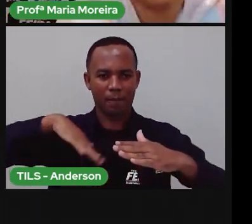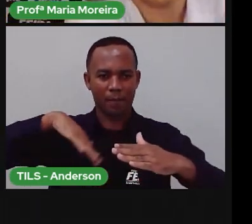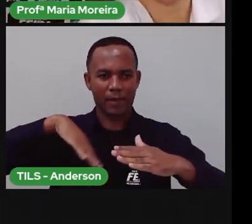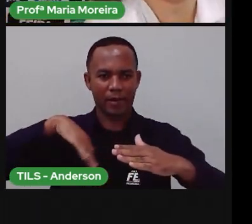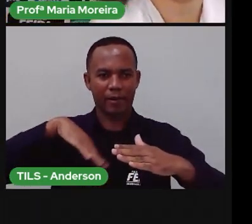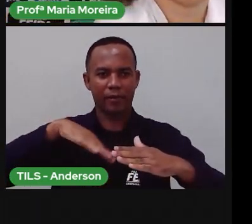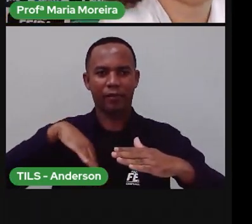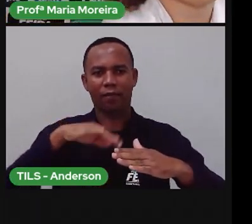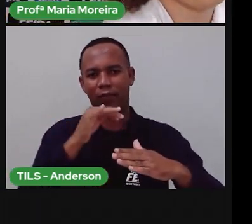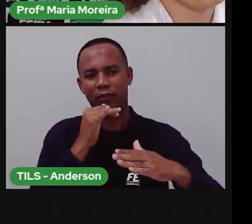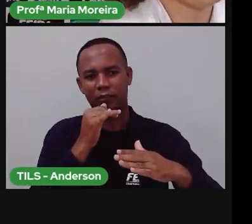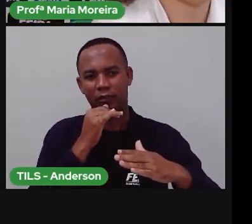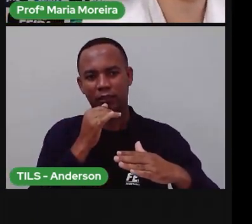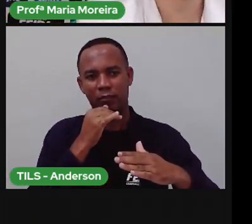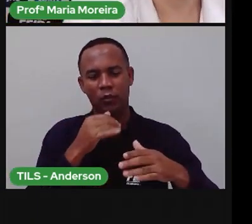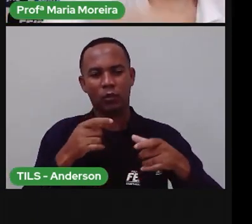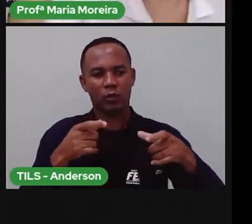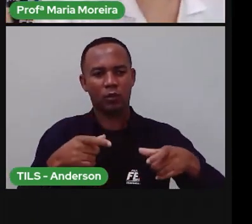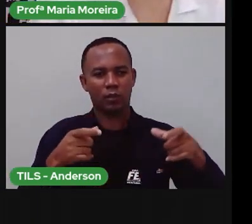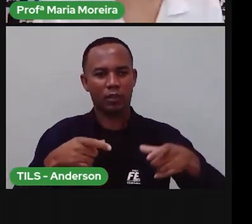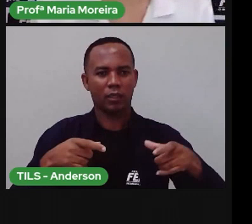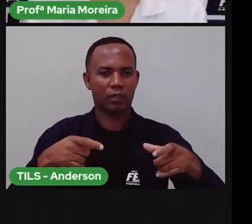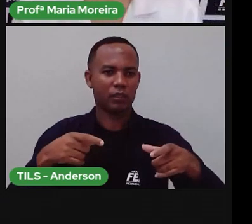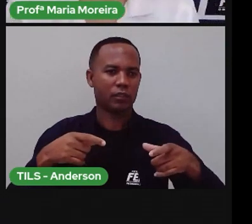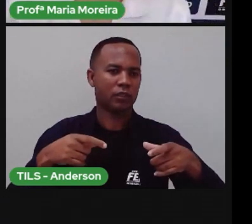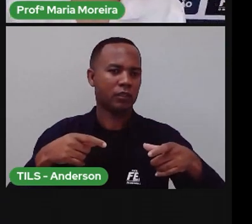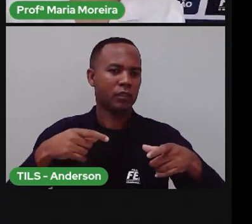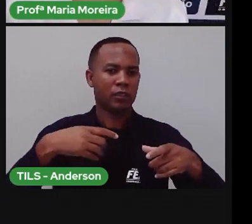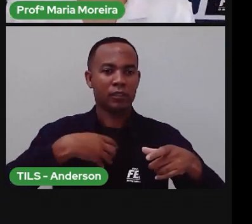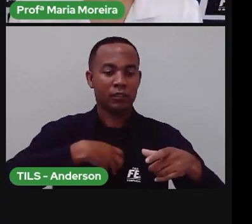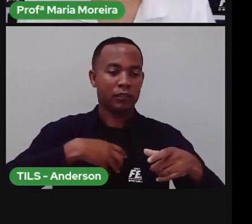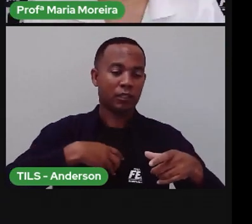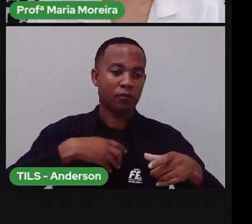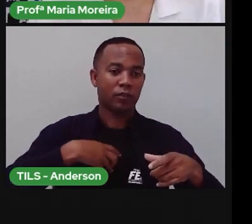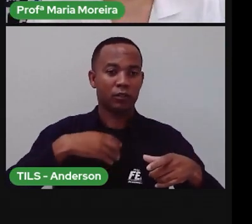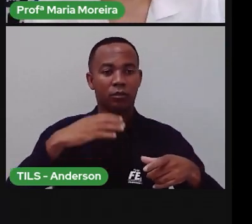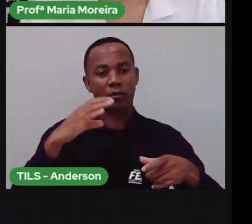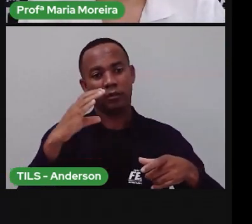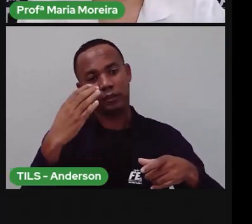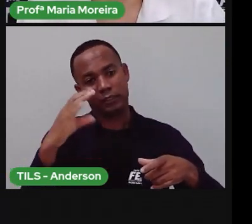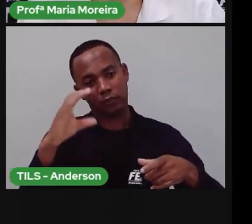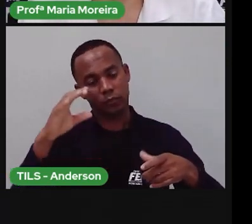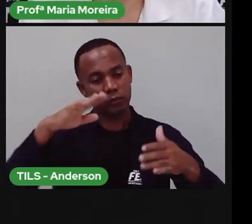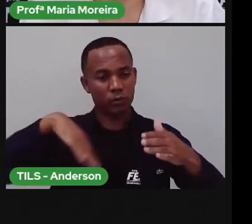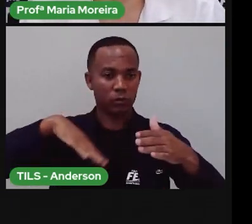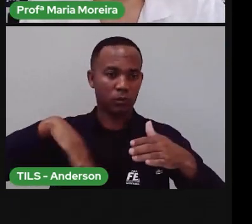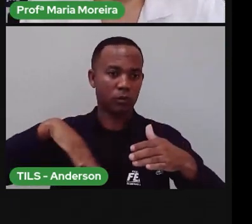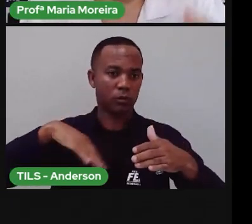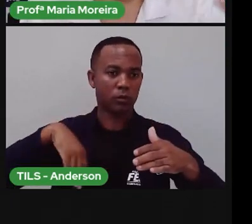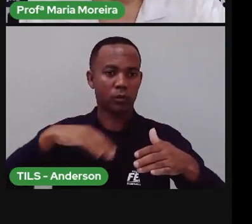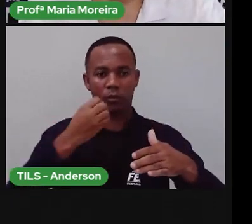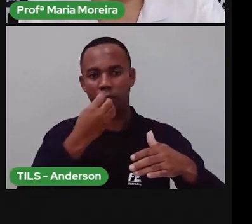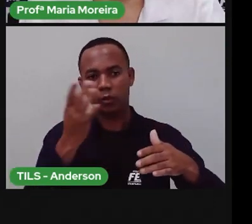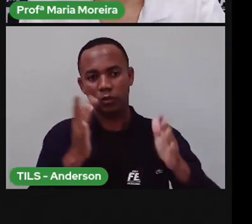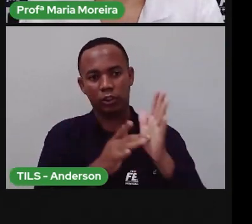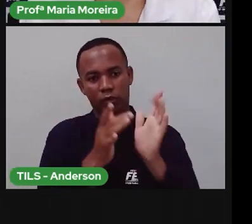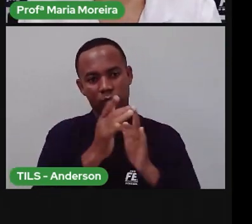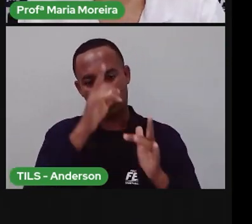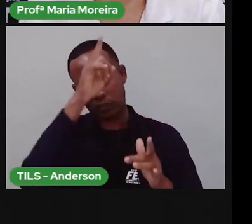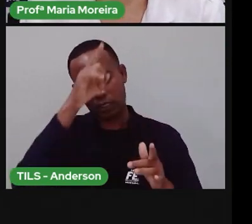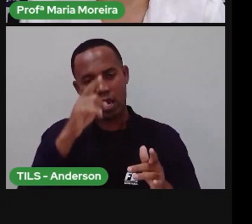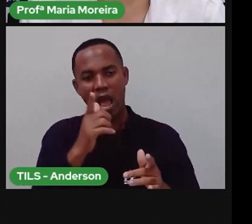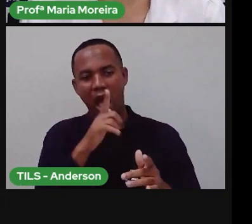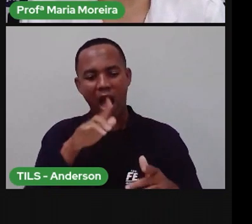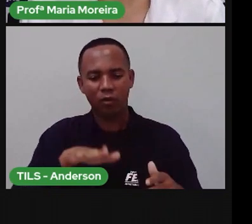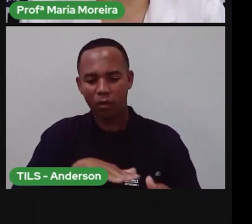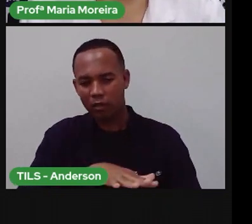Por exemplo, as praias em Salvador, Cabo Sul, Bom Jesus, não é isso? Então, essas águas são